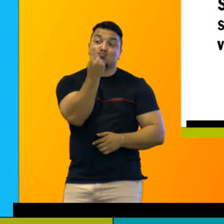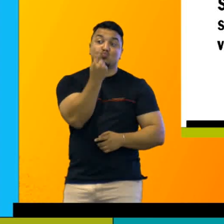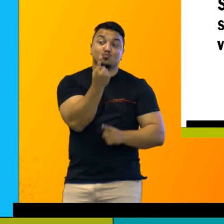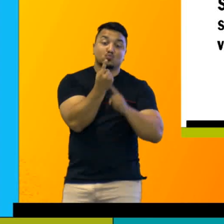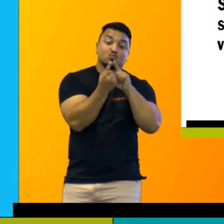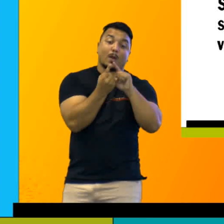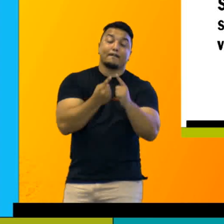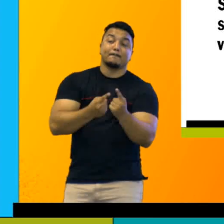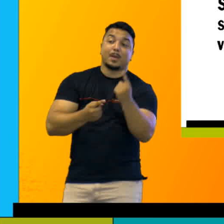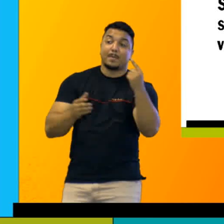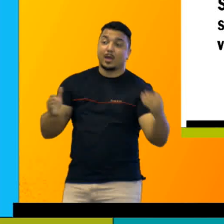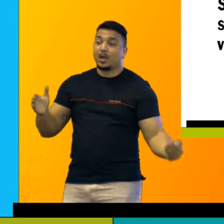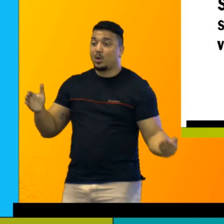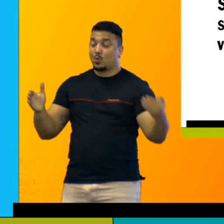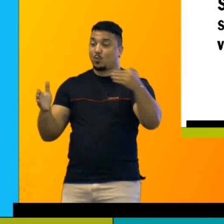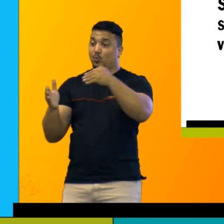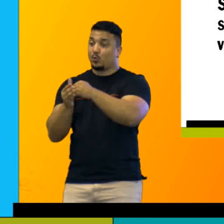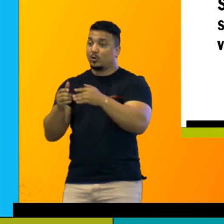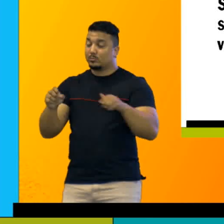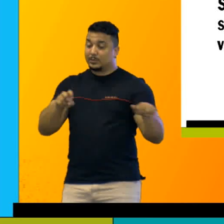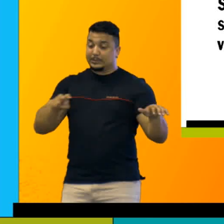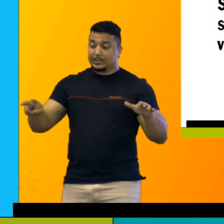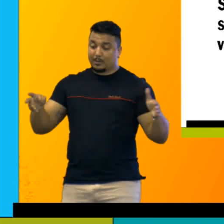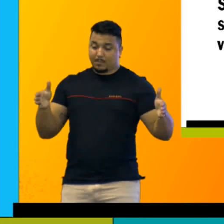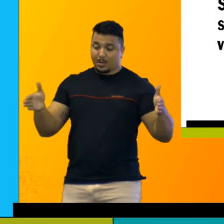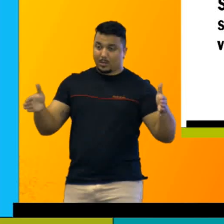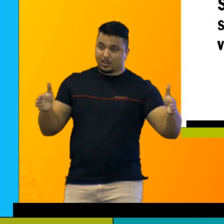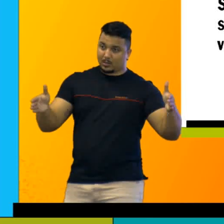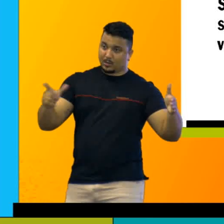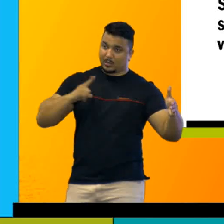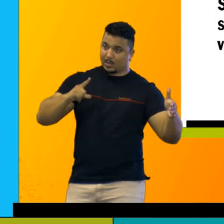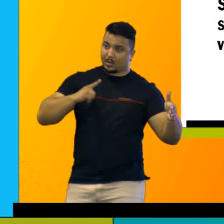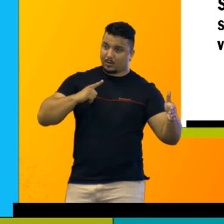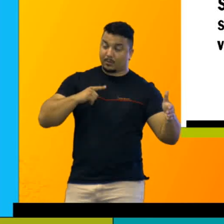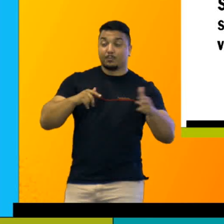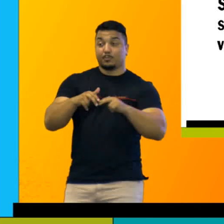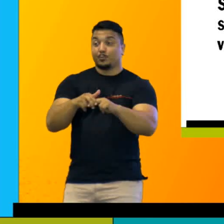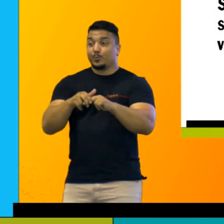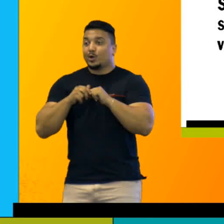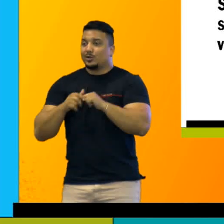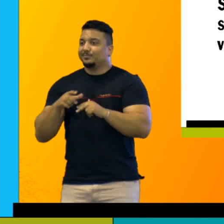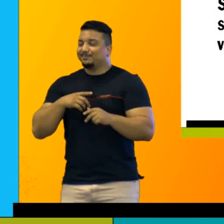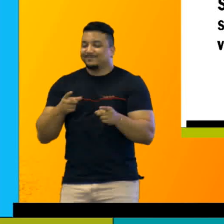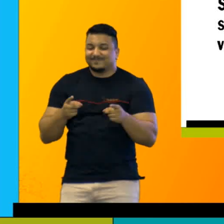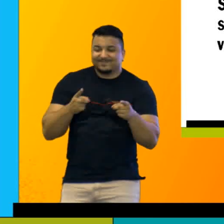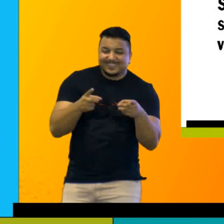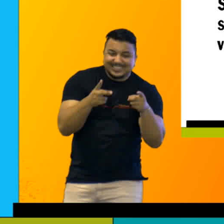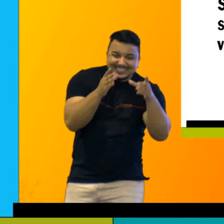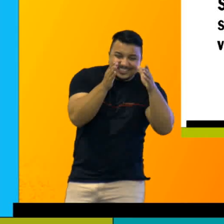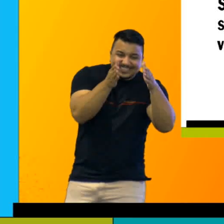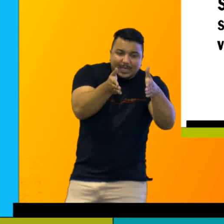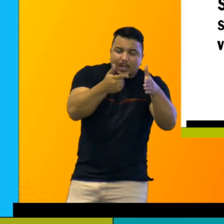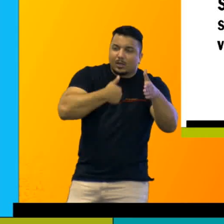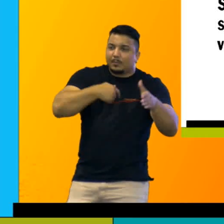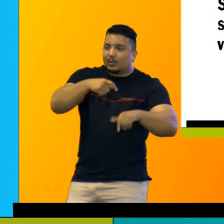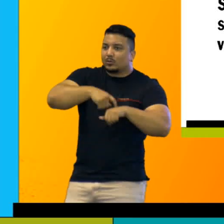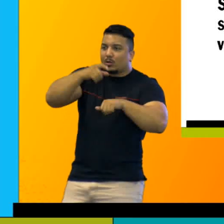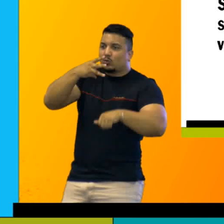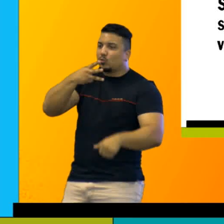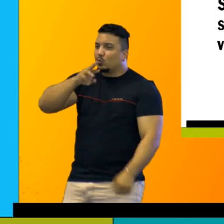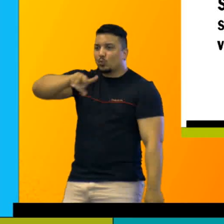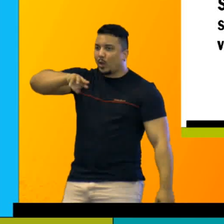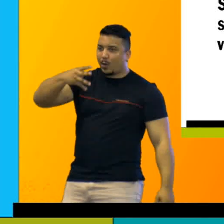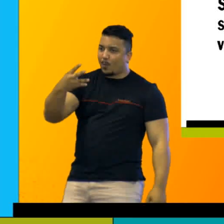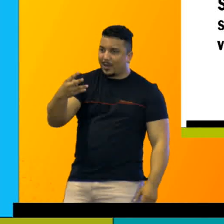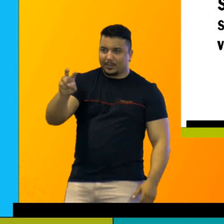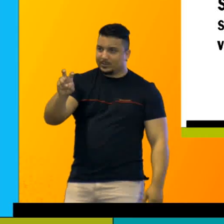primeira e últimas semanas indicado no quadro. Bem, então, quando ele vendeu, ele não vendeu pelos